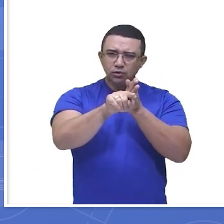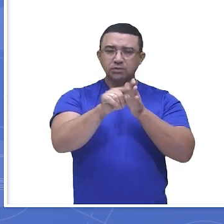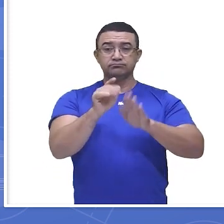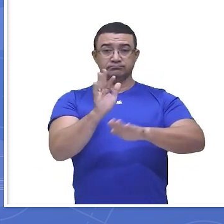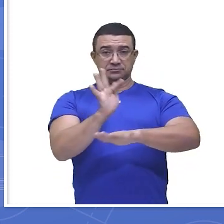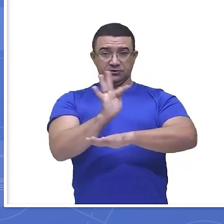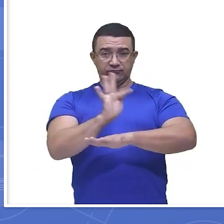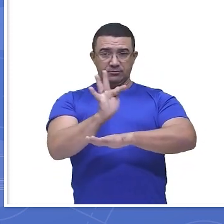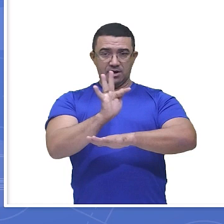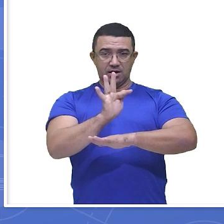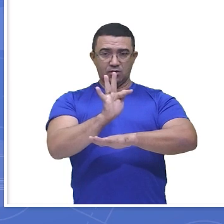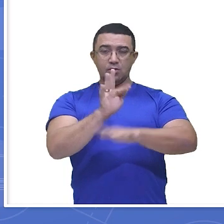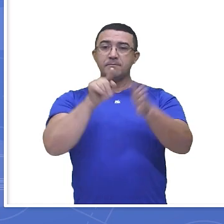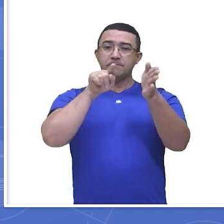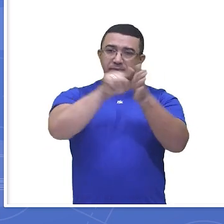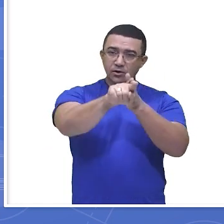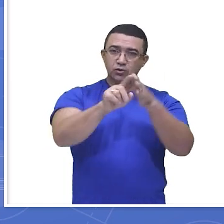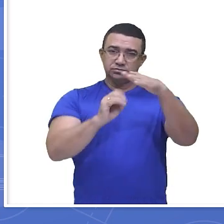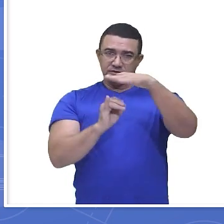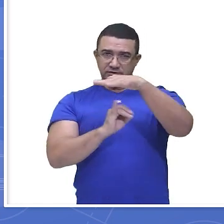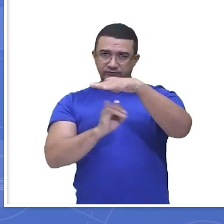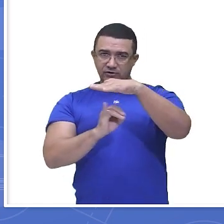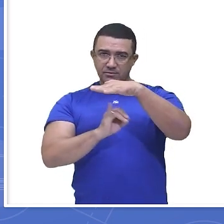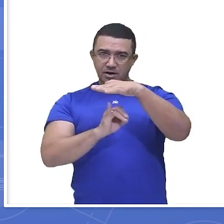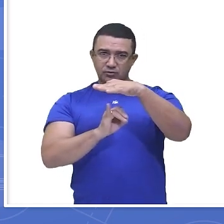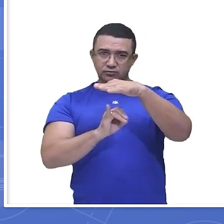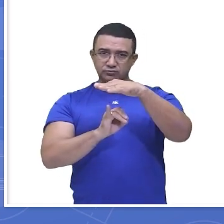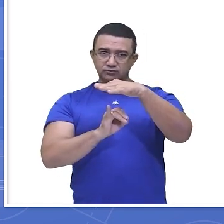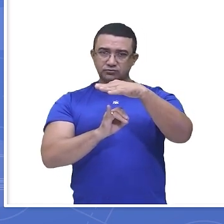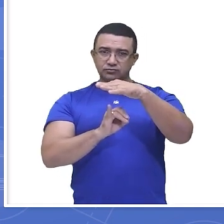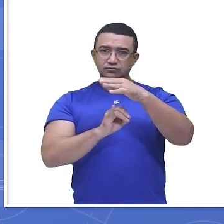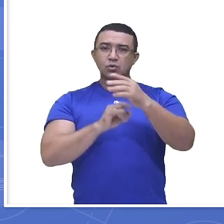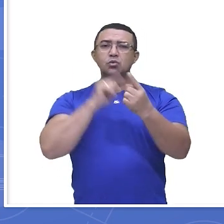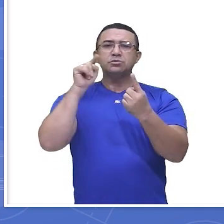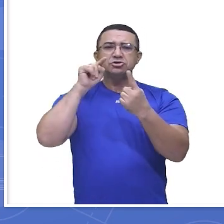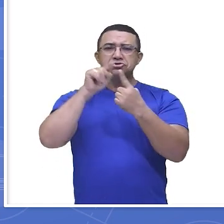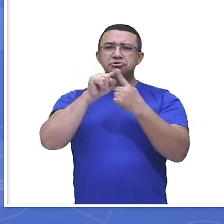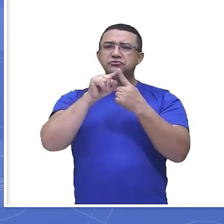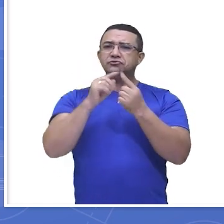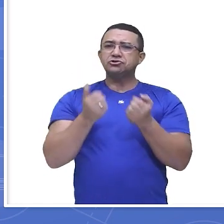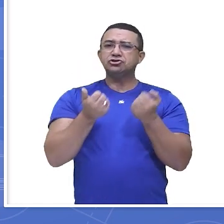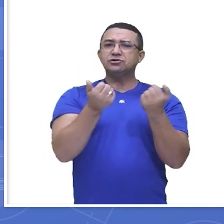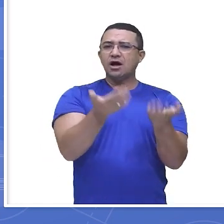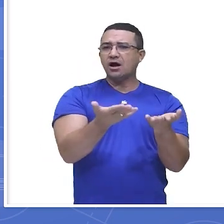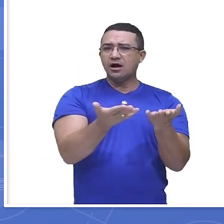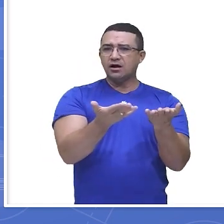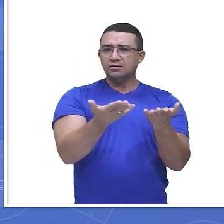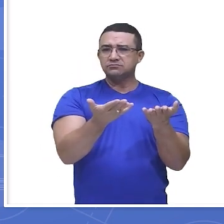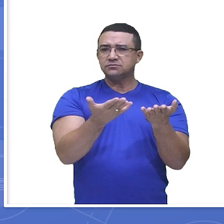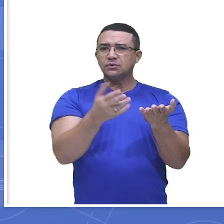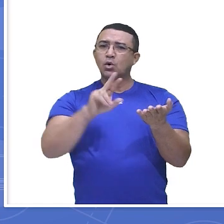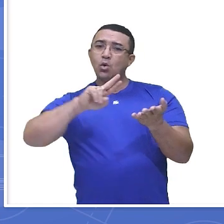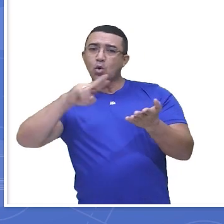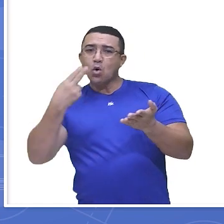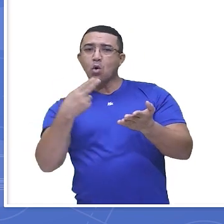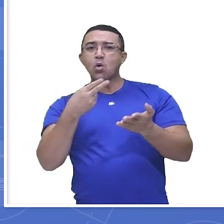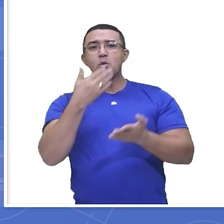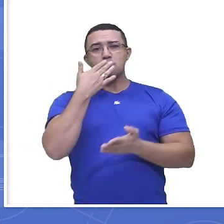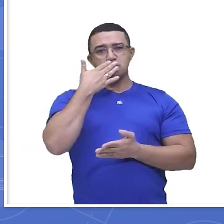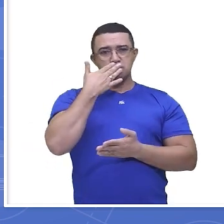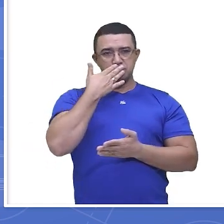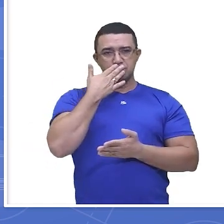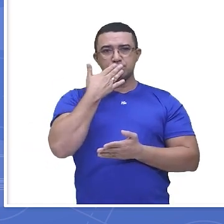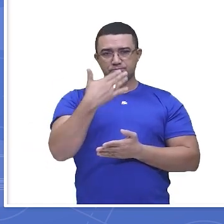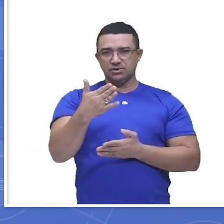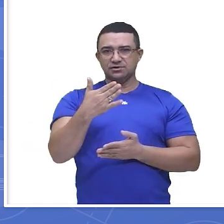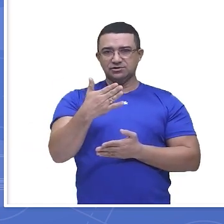as perguntas, né? Professor, perguntas com respostas? Sim, perguntas e respostas,